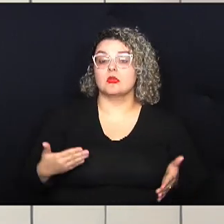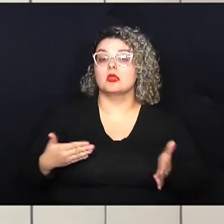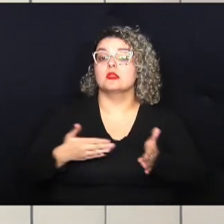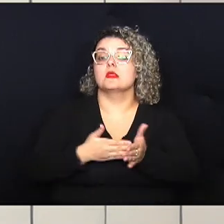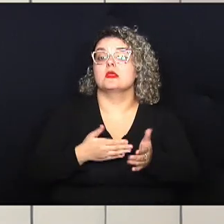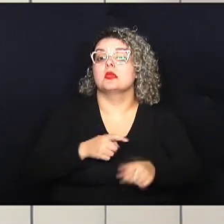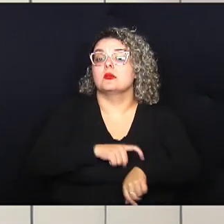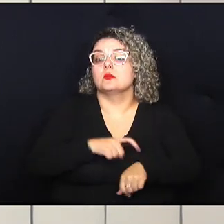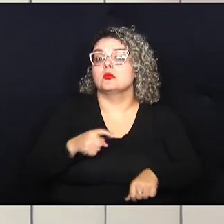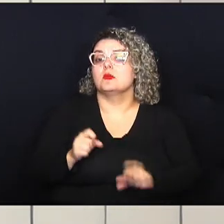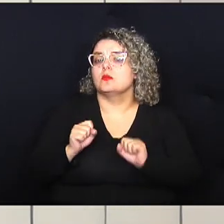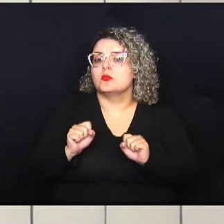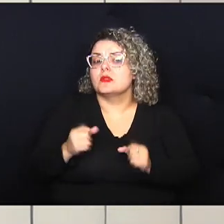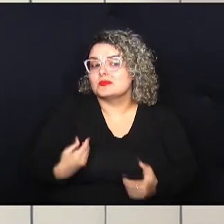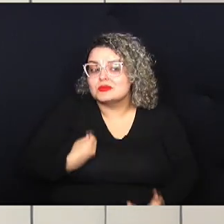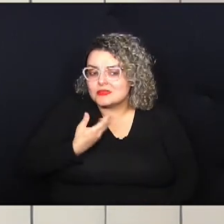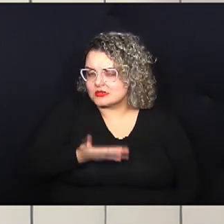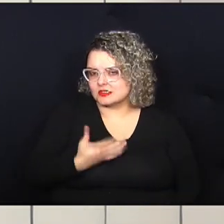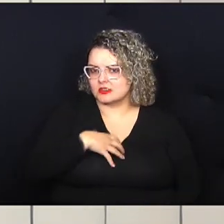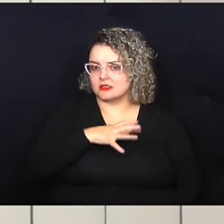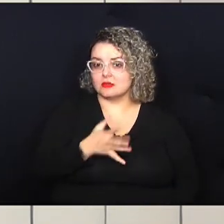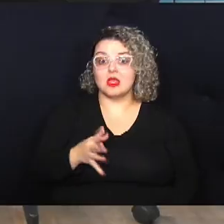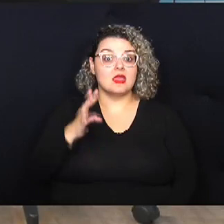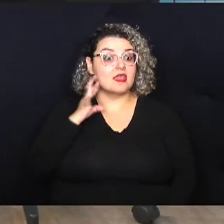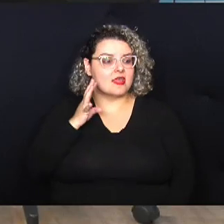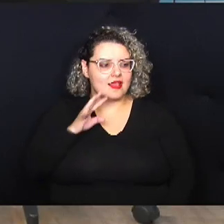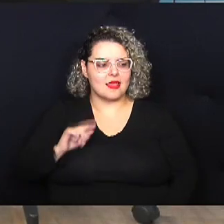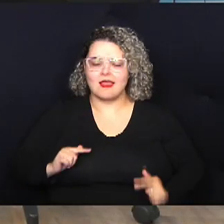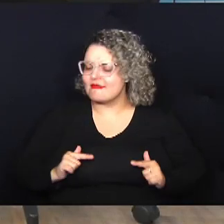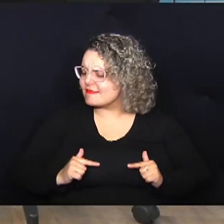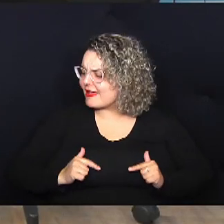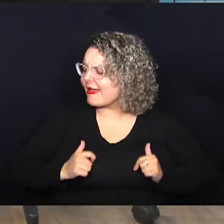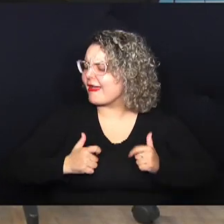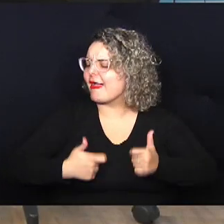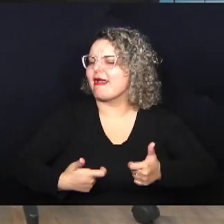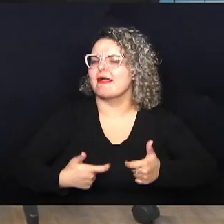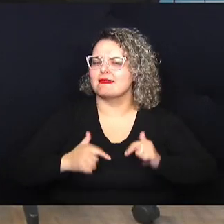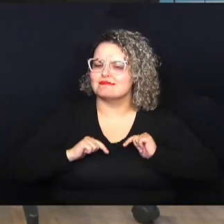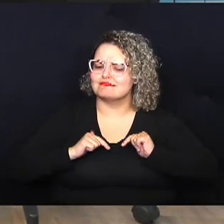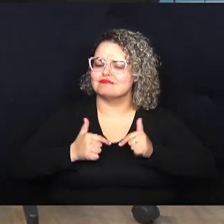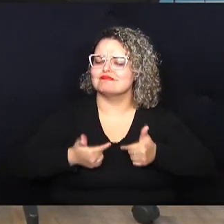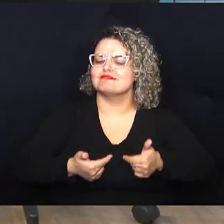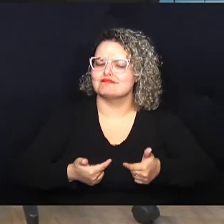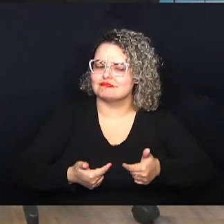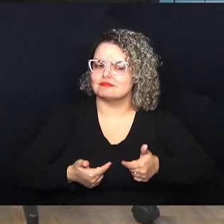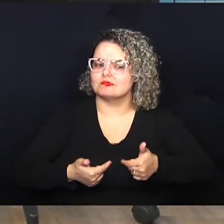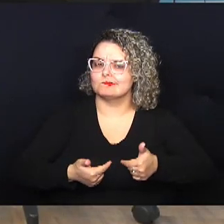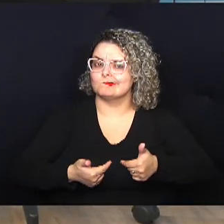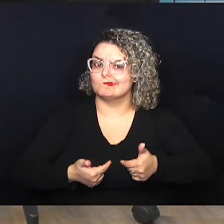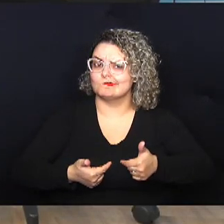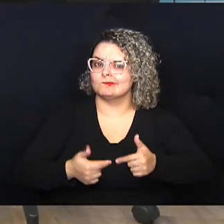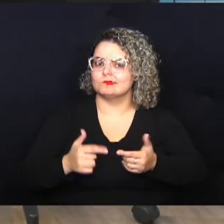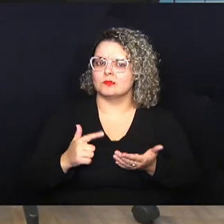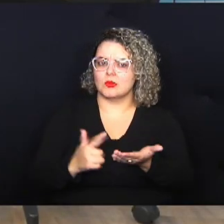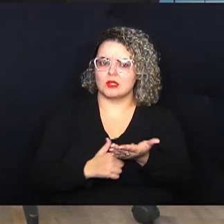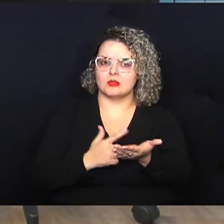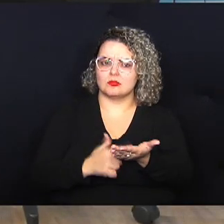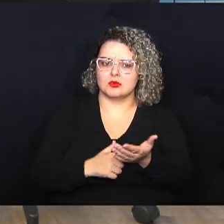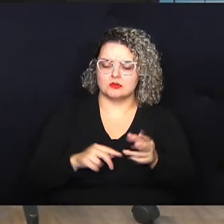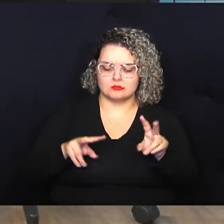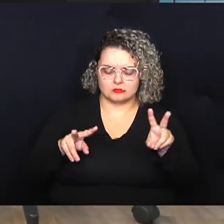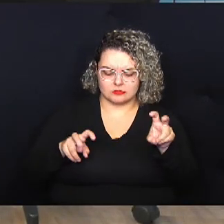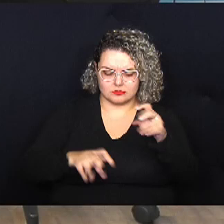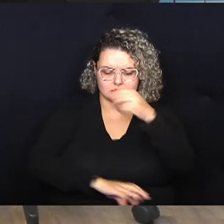ser assim? Poxa, que legal você é guerreira. E aí eu li um trecho de um livro e comecei